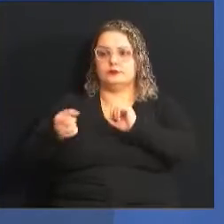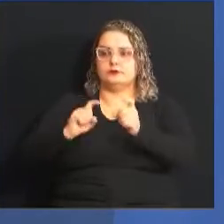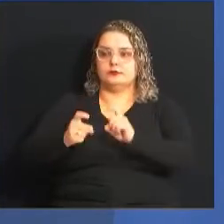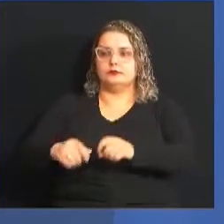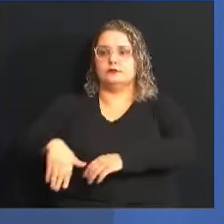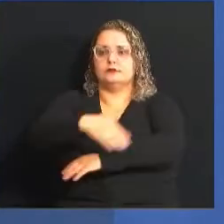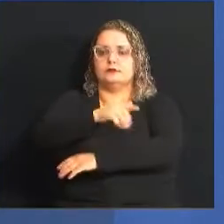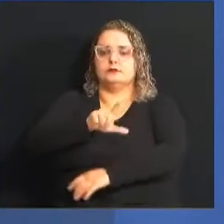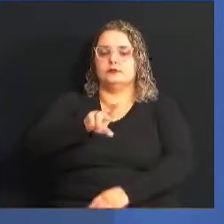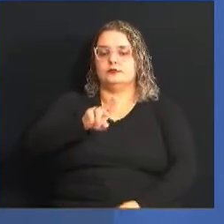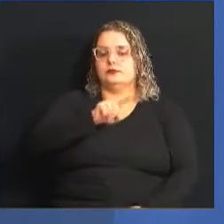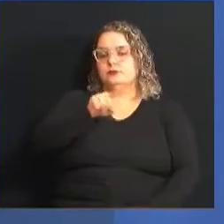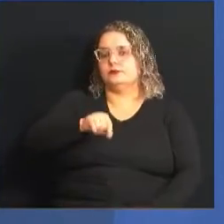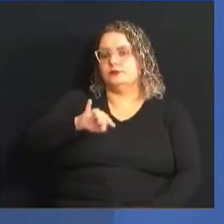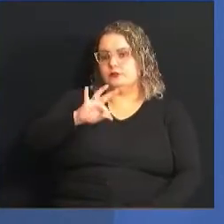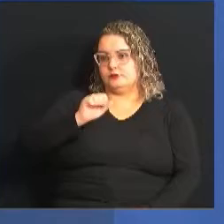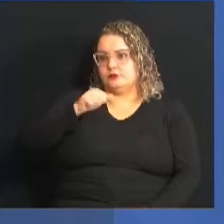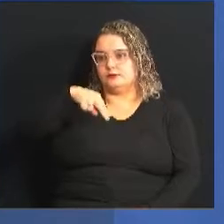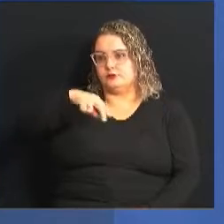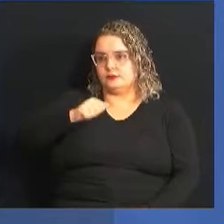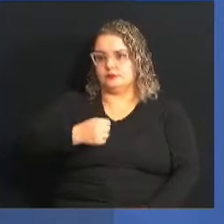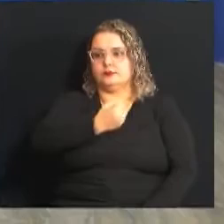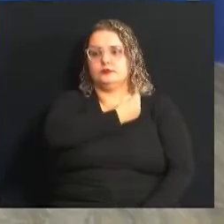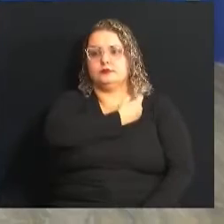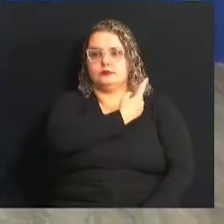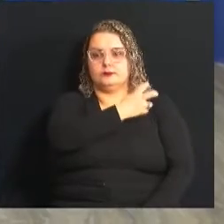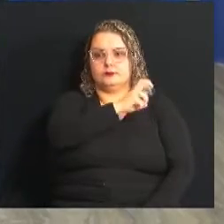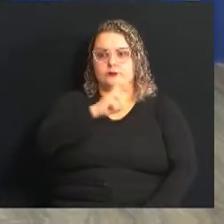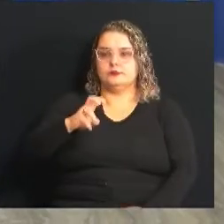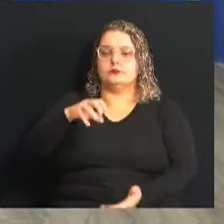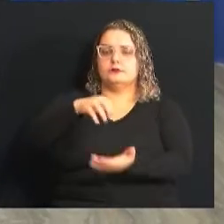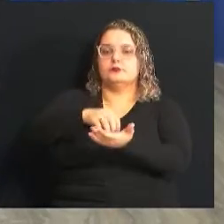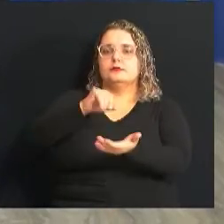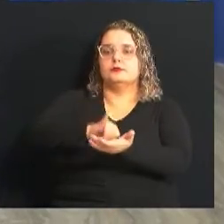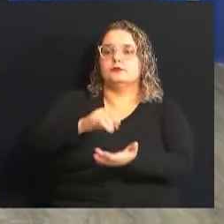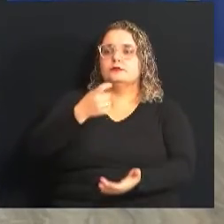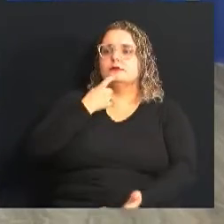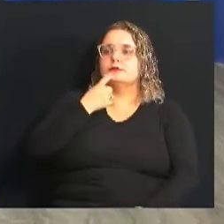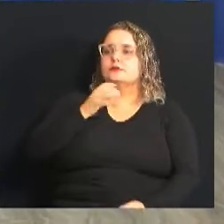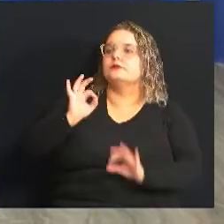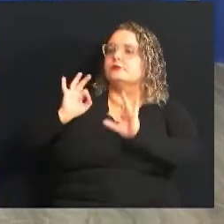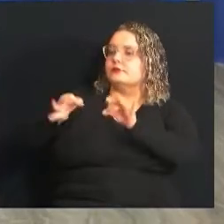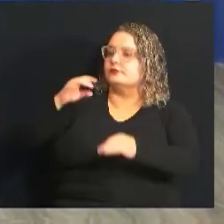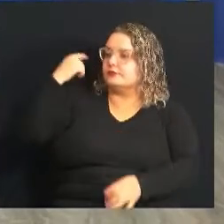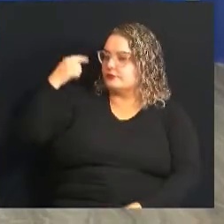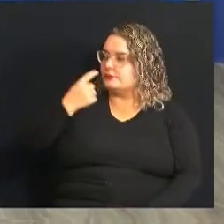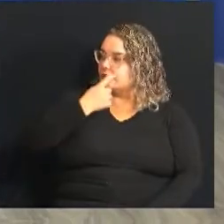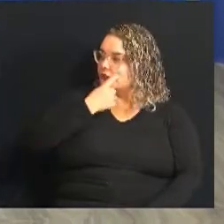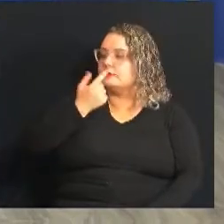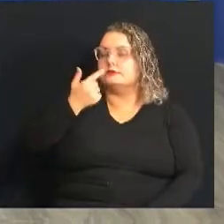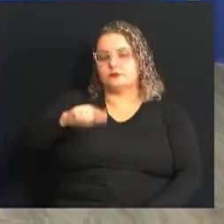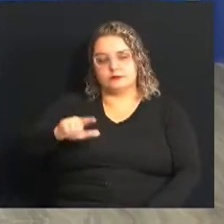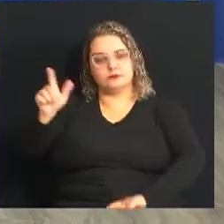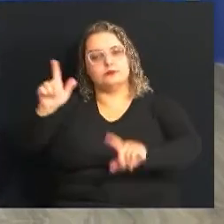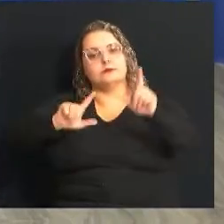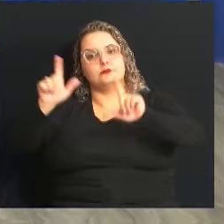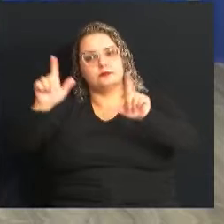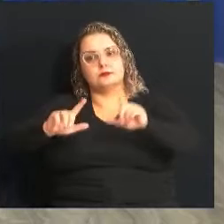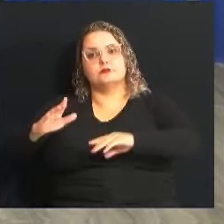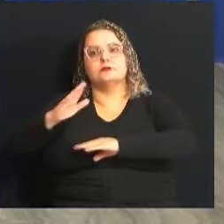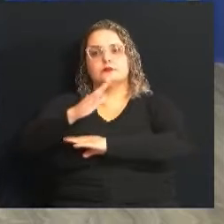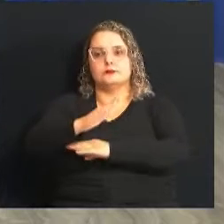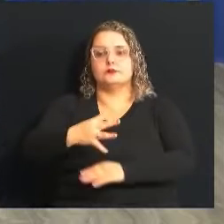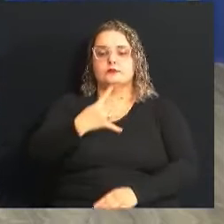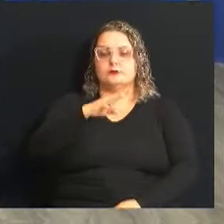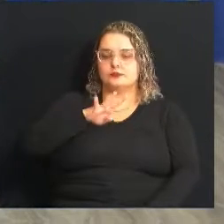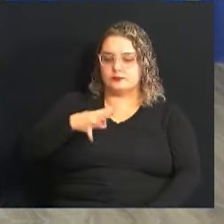Lusitana, 1555, no centro de Campinas. Tá certo, então, Mirna Abreu, continue na TV Câmara Campinas, porque